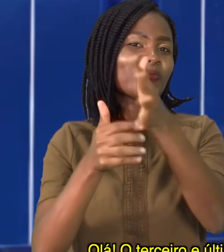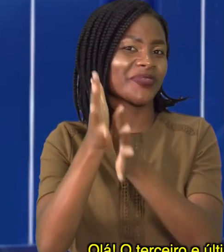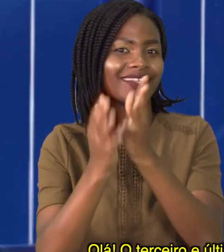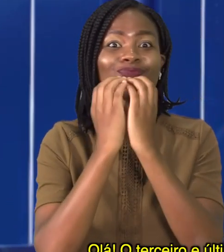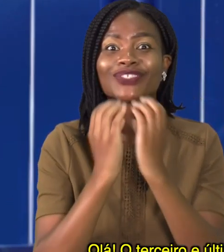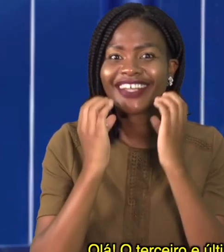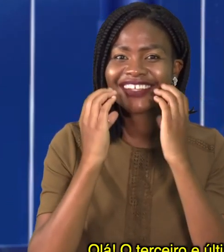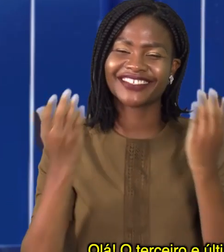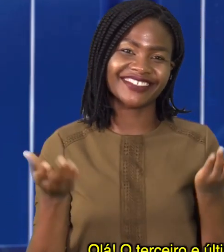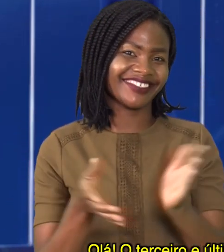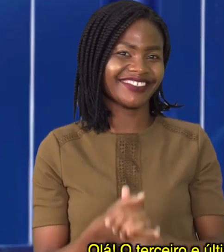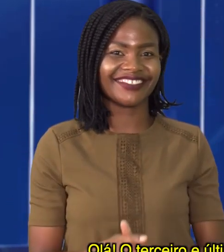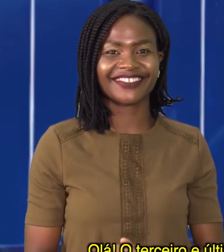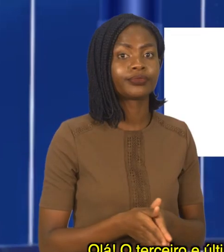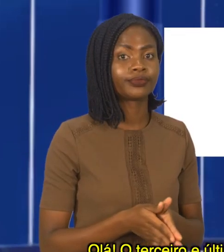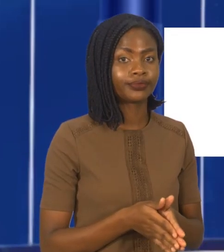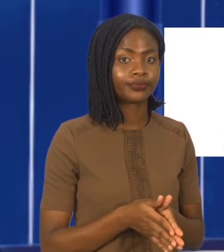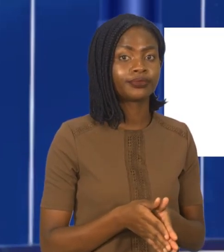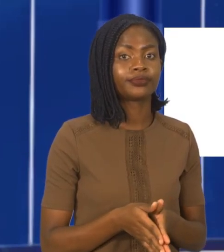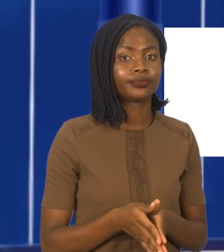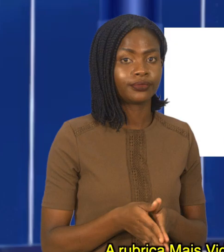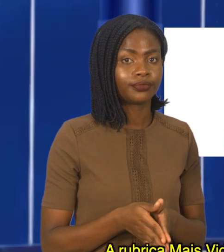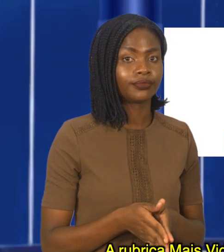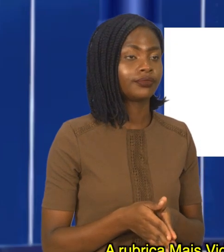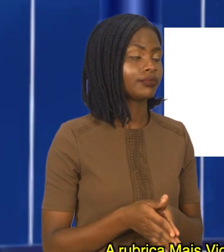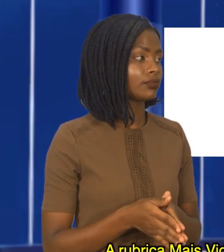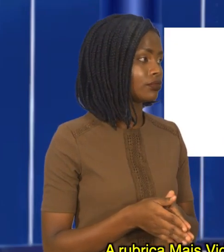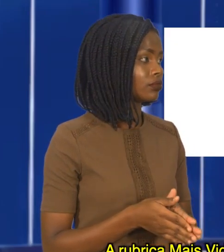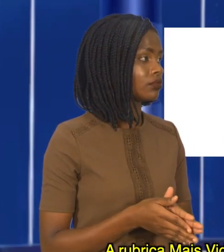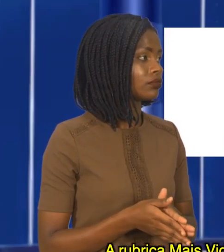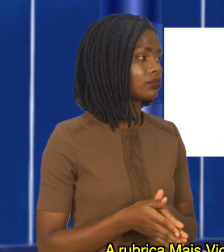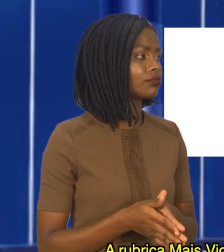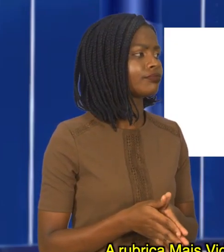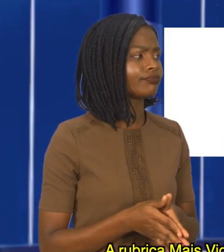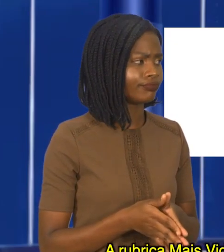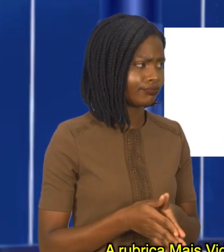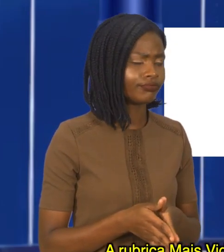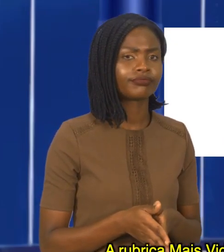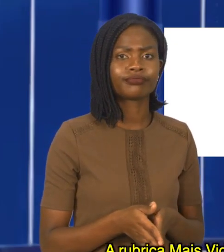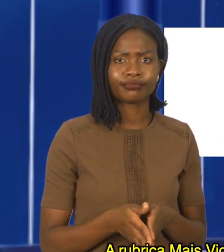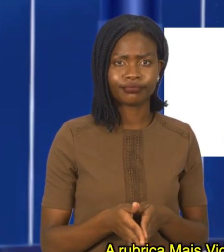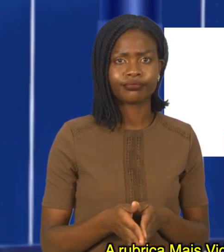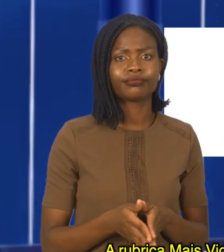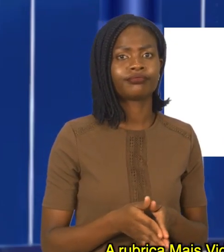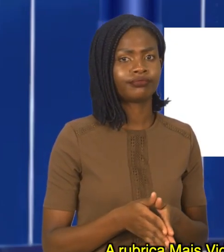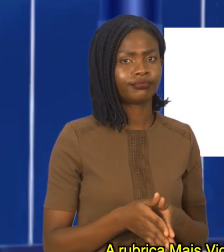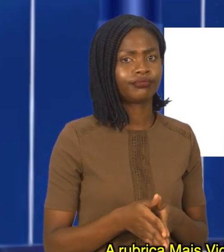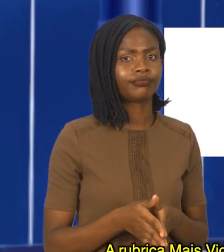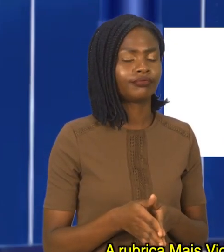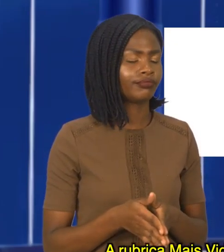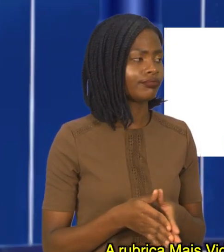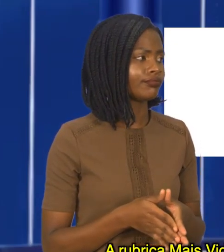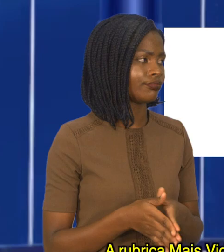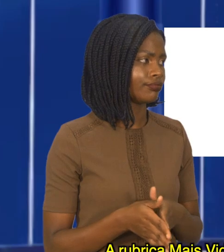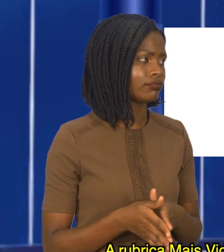e à aula de língua de sinais moçambicanos A rubrica Mais Vida destaca as realizações da Associação dos